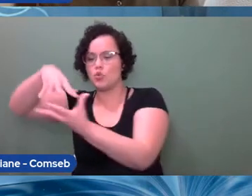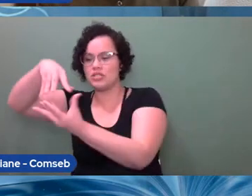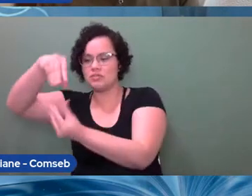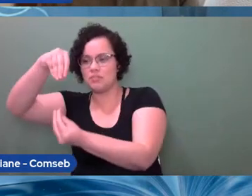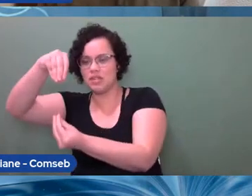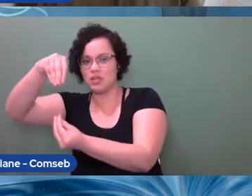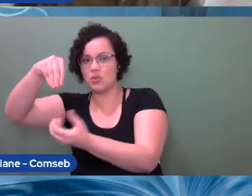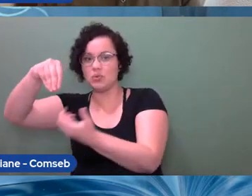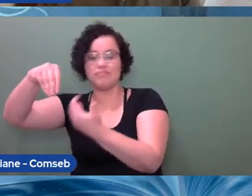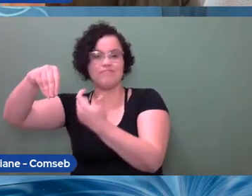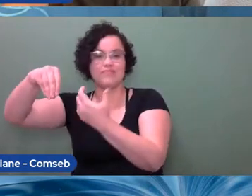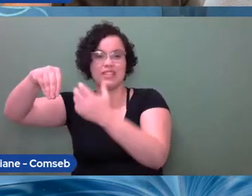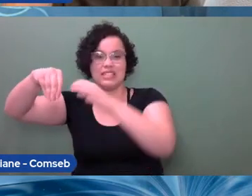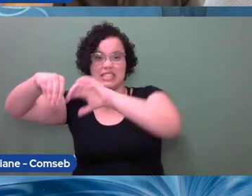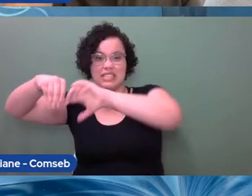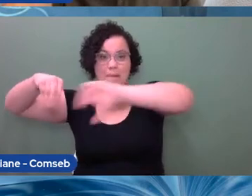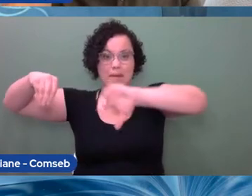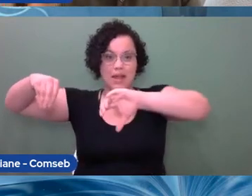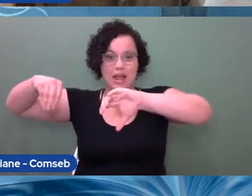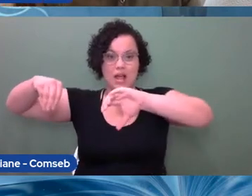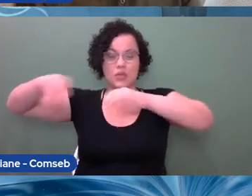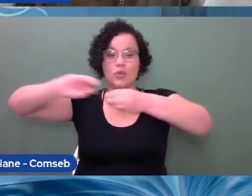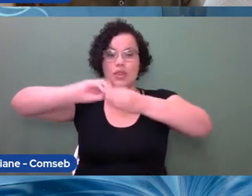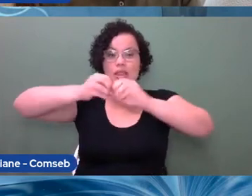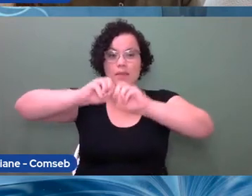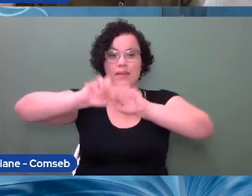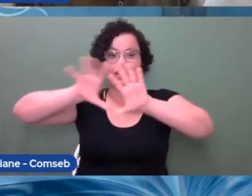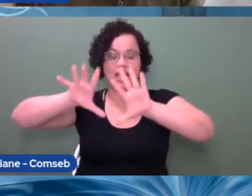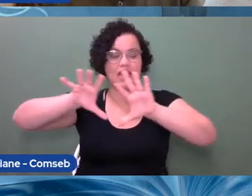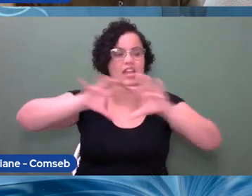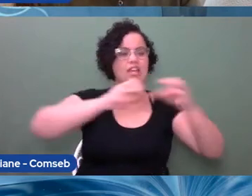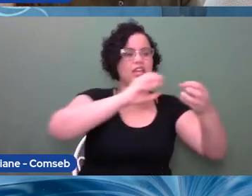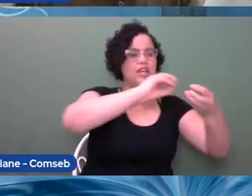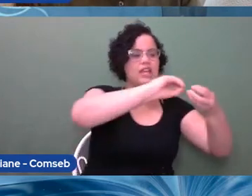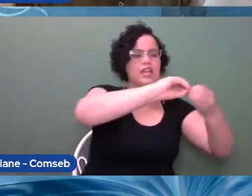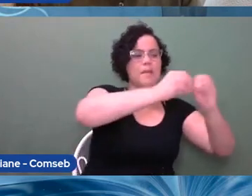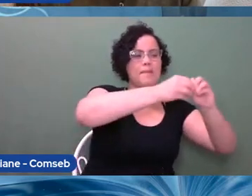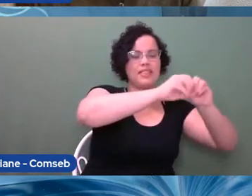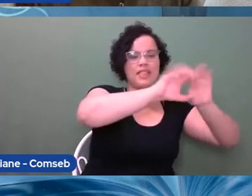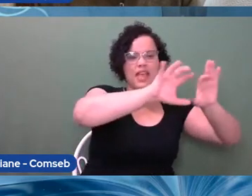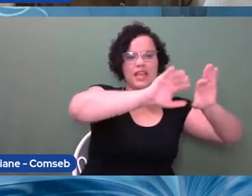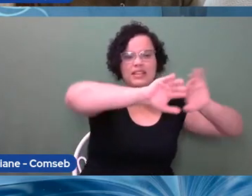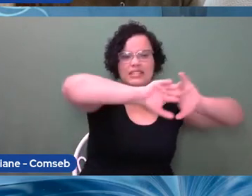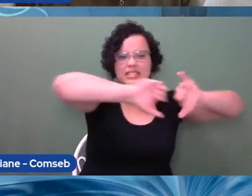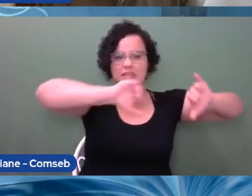Perfeitamente. Vamos ser bem sucintos aí. Perfeitamente, sim. É, vamos lá.